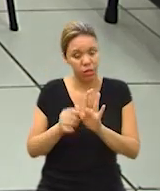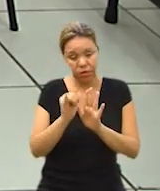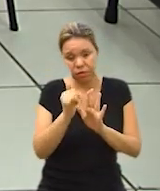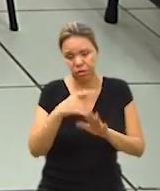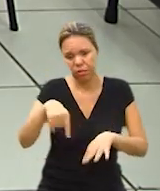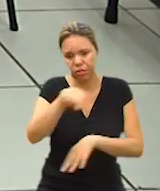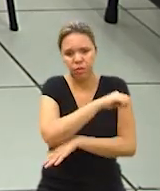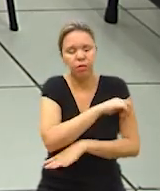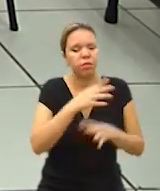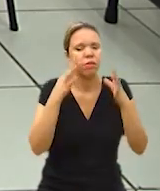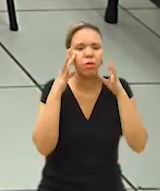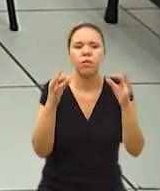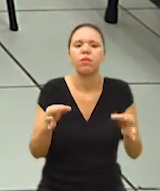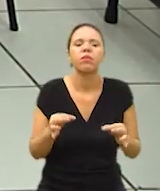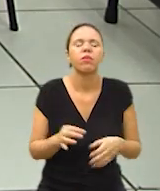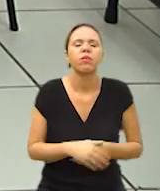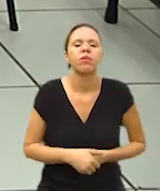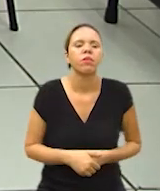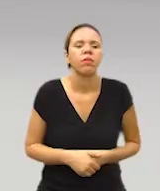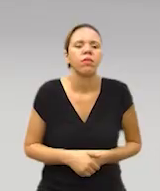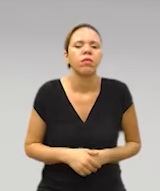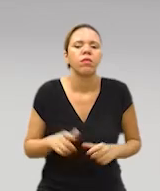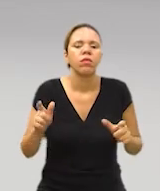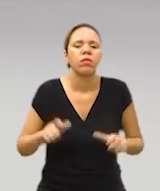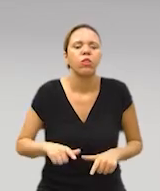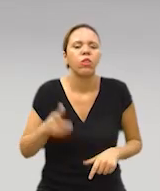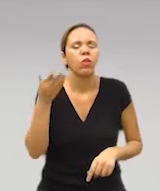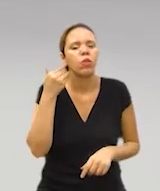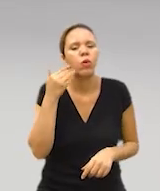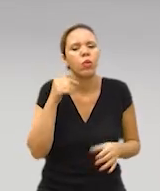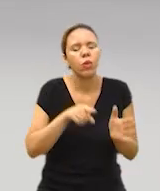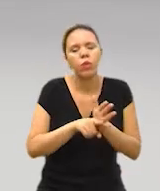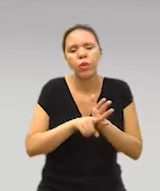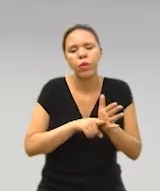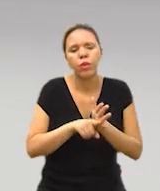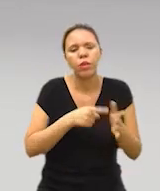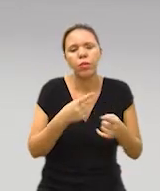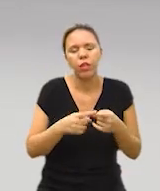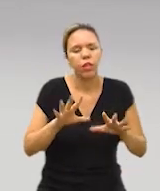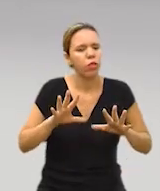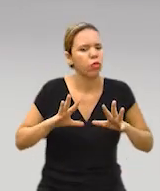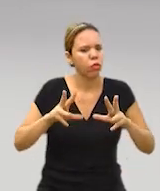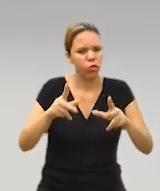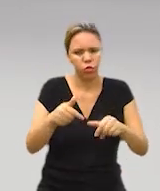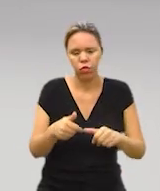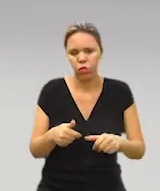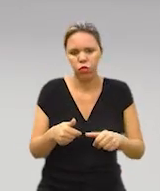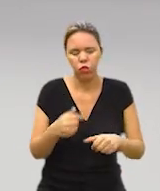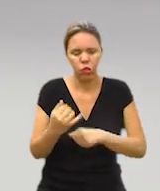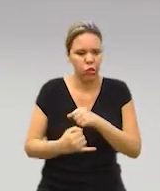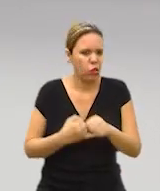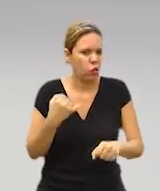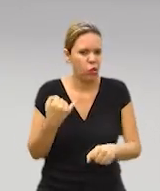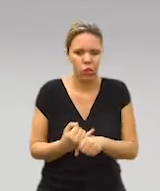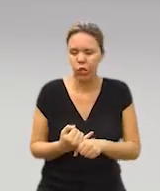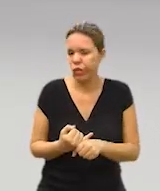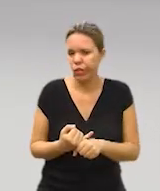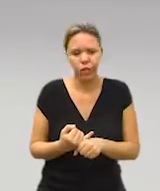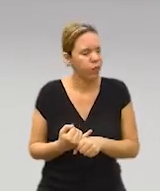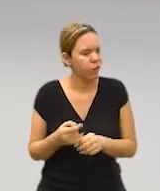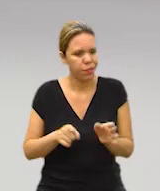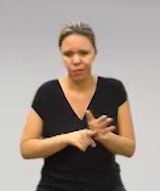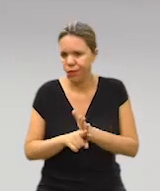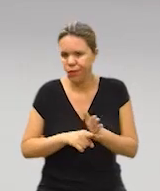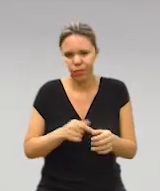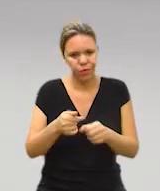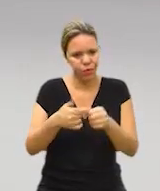aluno prestar muita atenção aonde ele consulta. Porque nem todas as fontes que a gente tem de pesquisa